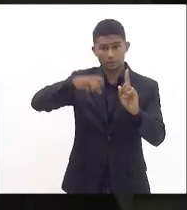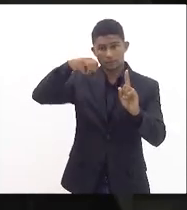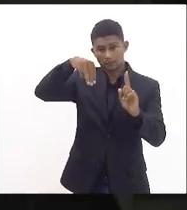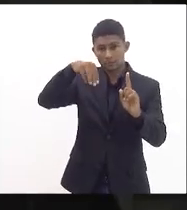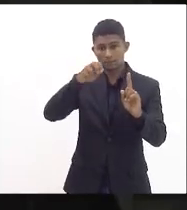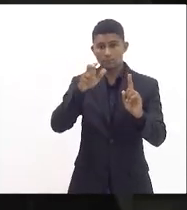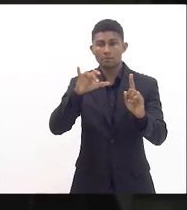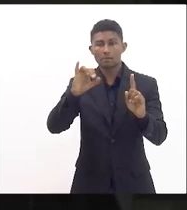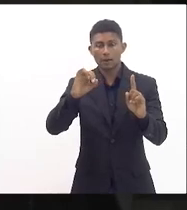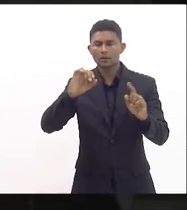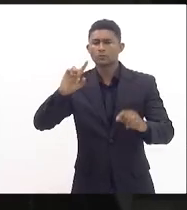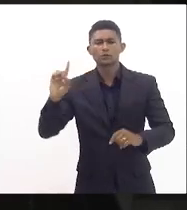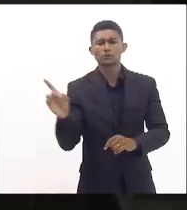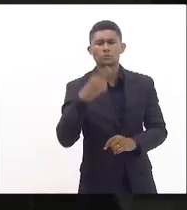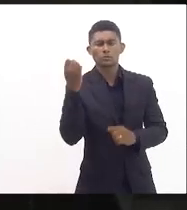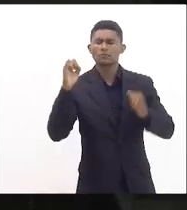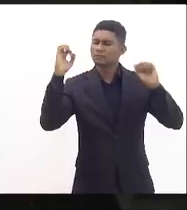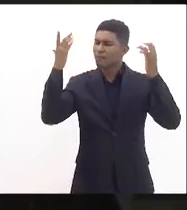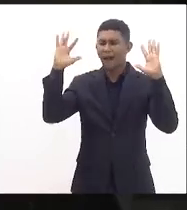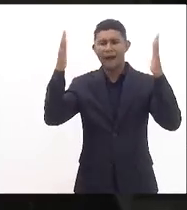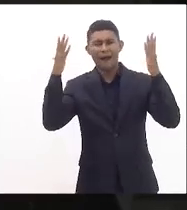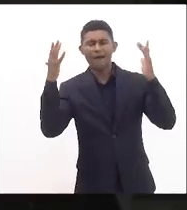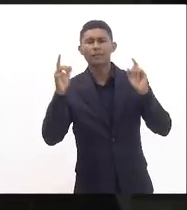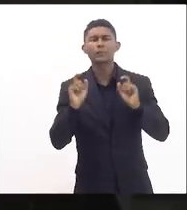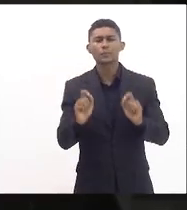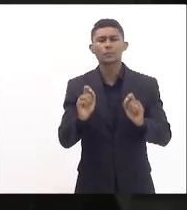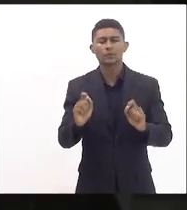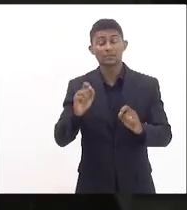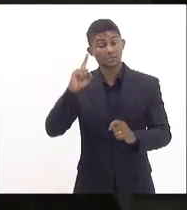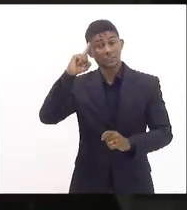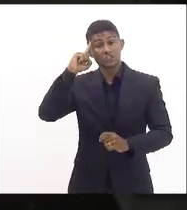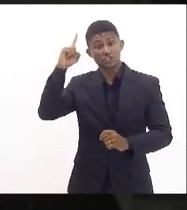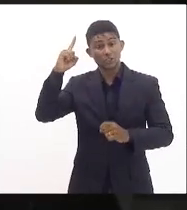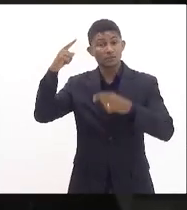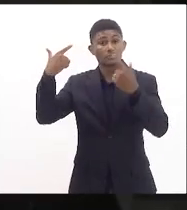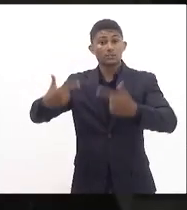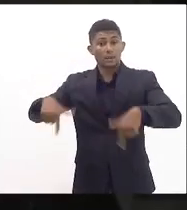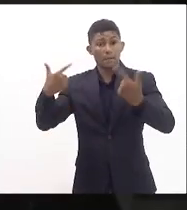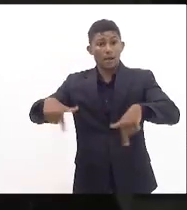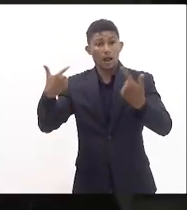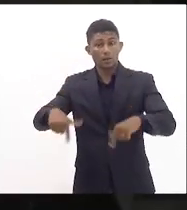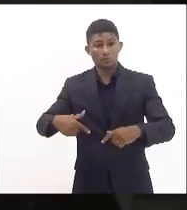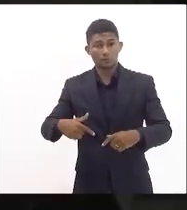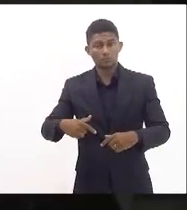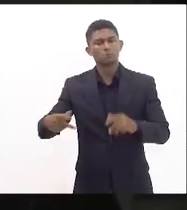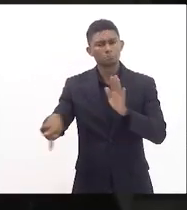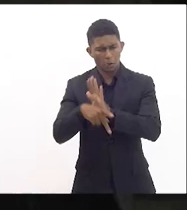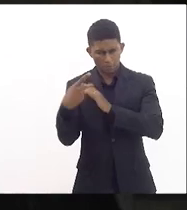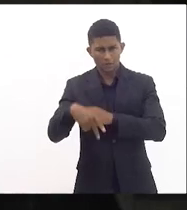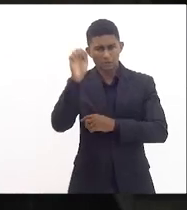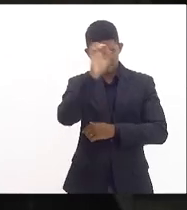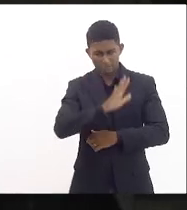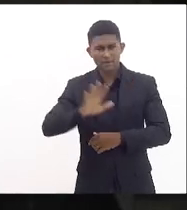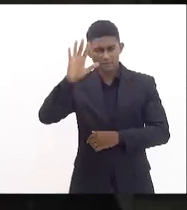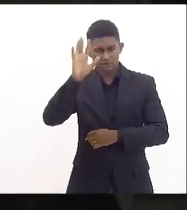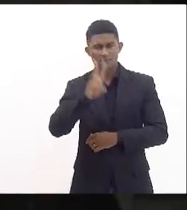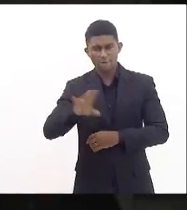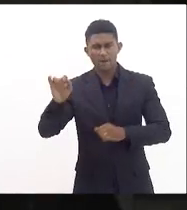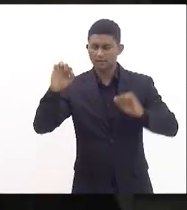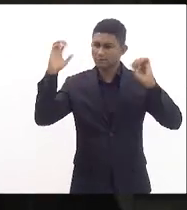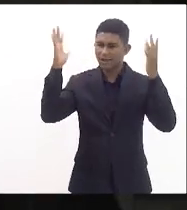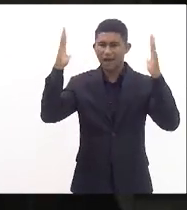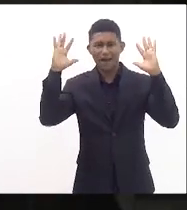comemorar o Dia do Trabalhador Brasileiro, deputado Valdeir Carneiro. Aí eu